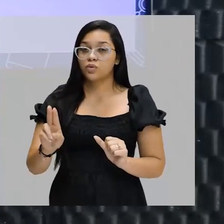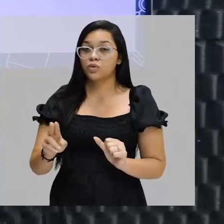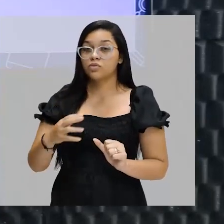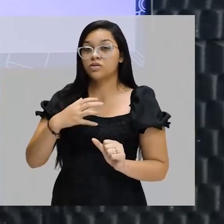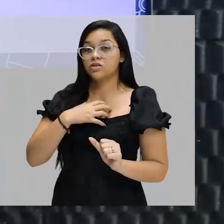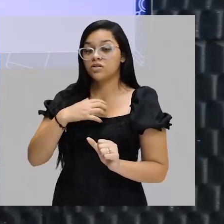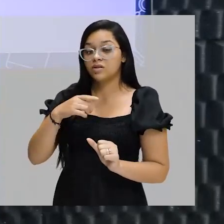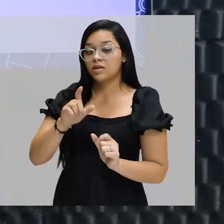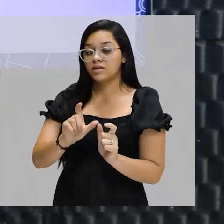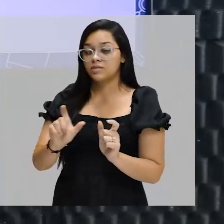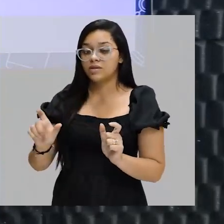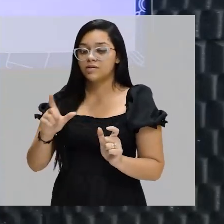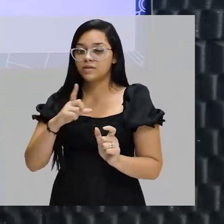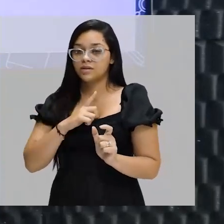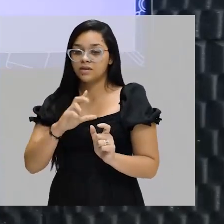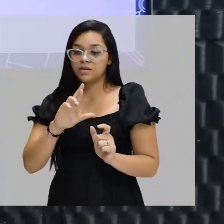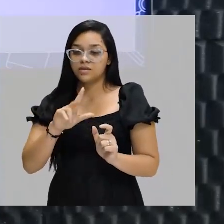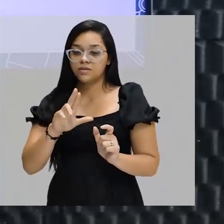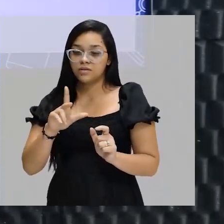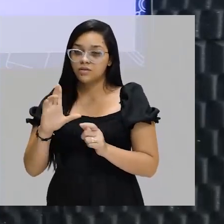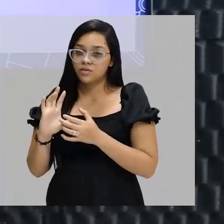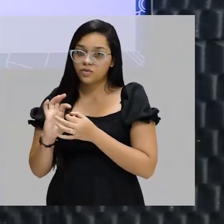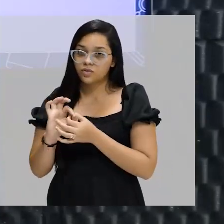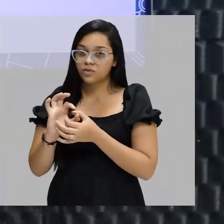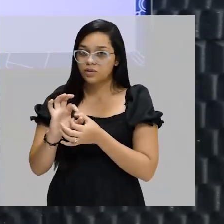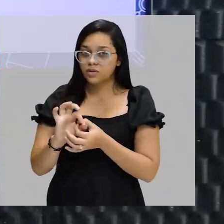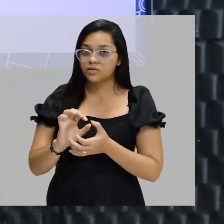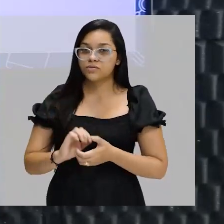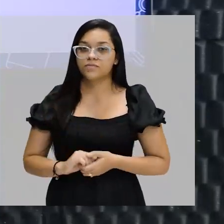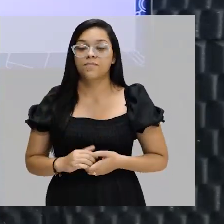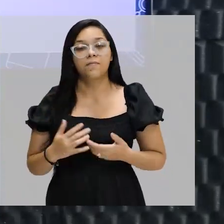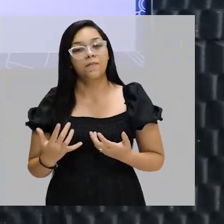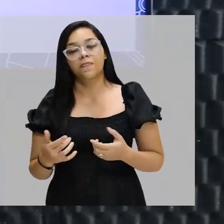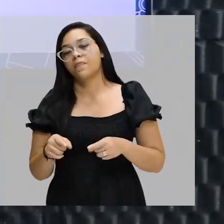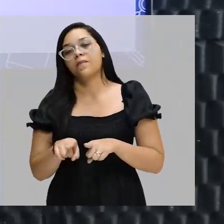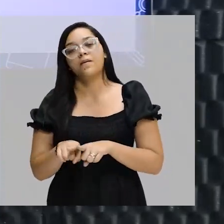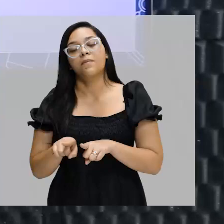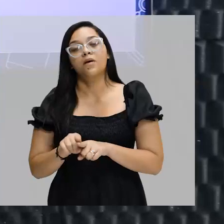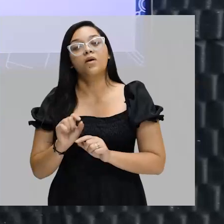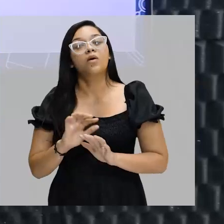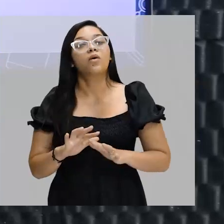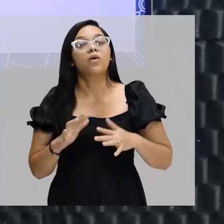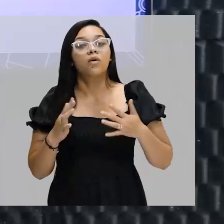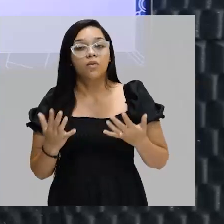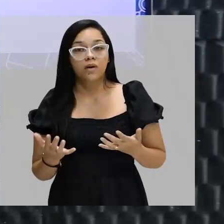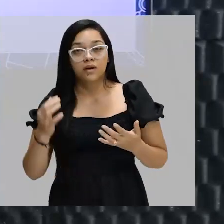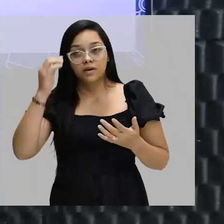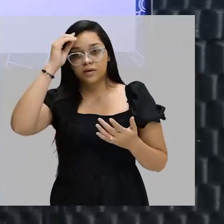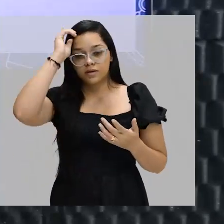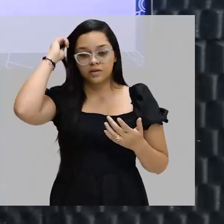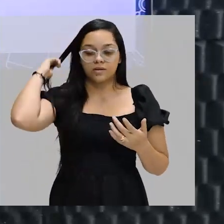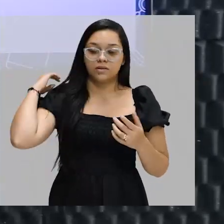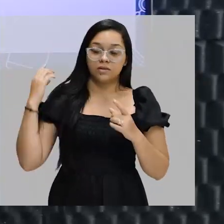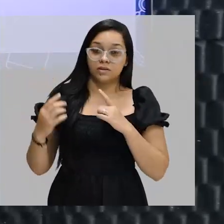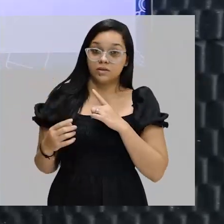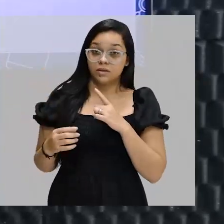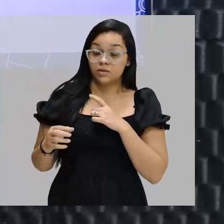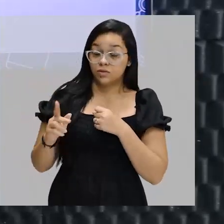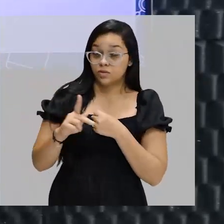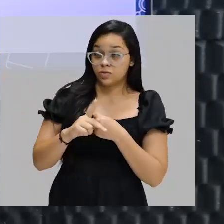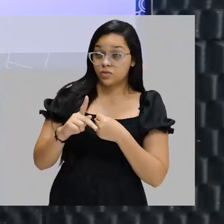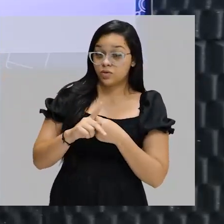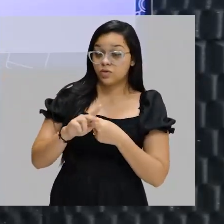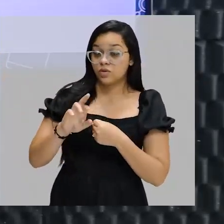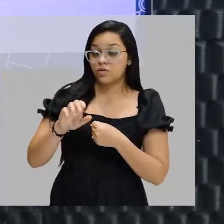essas palavras desempenham em diferentes contextos, tá? Vamos ver especificamente quais são os relative pronouns, quais são